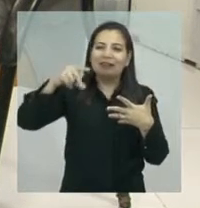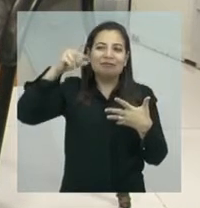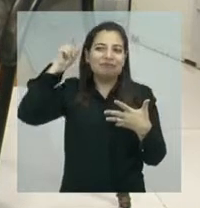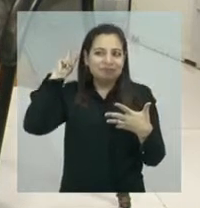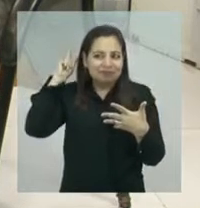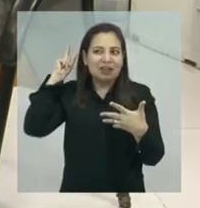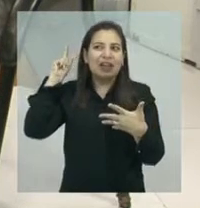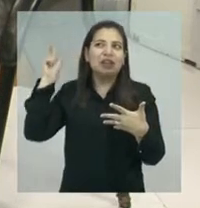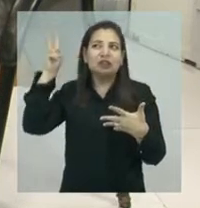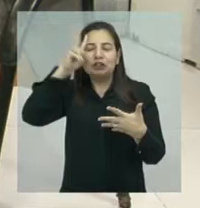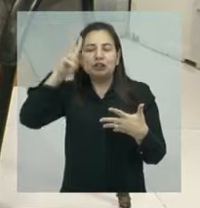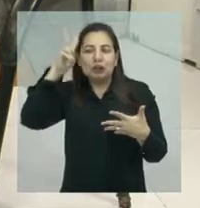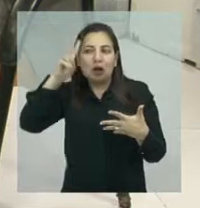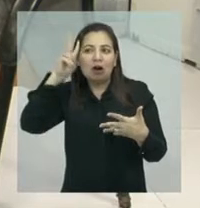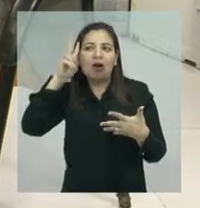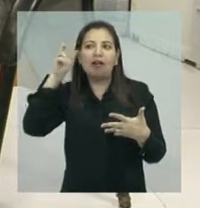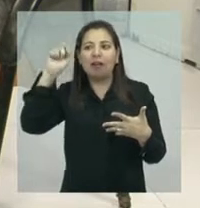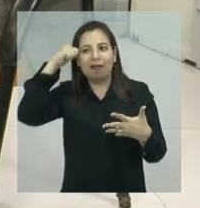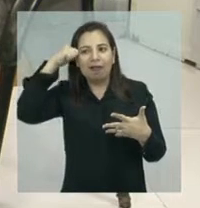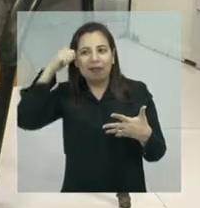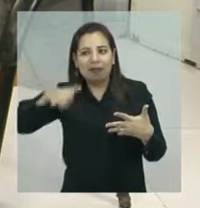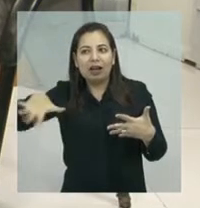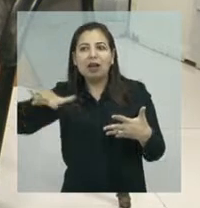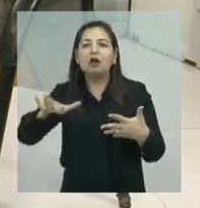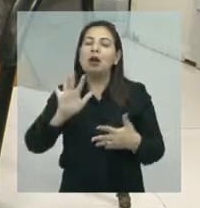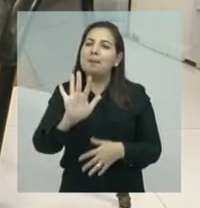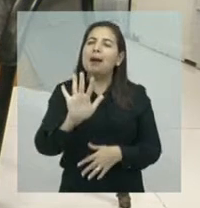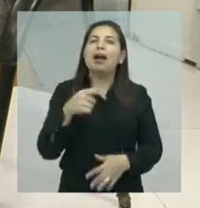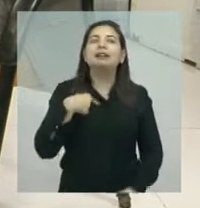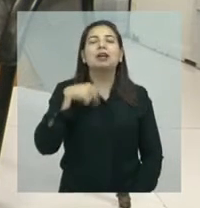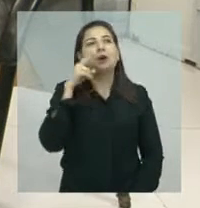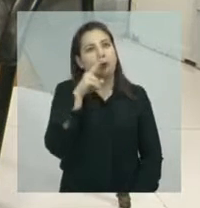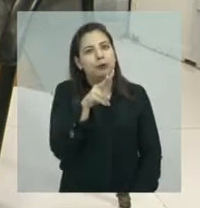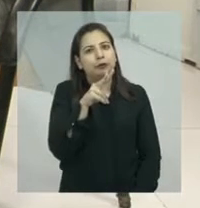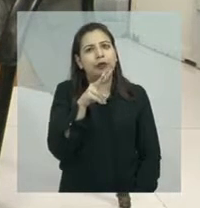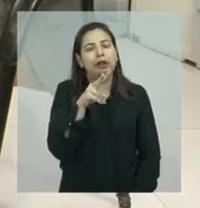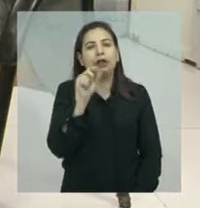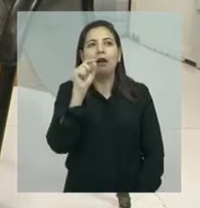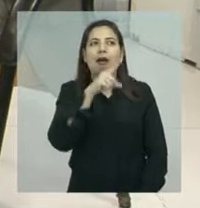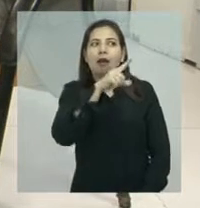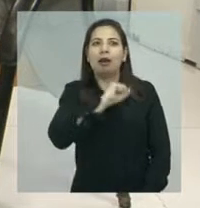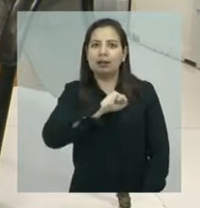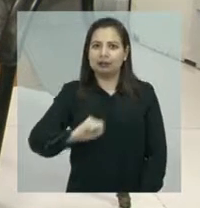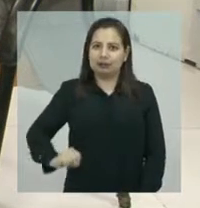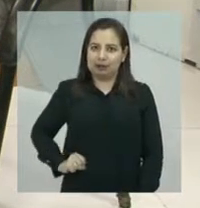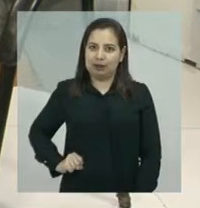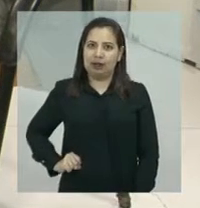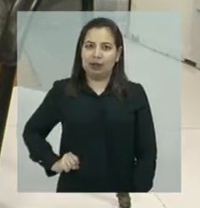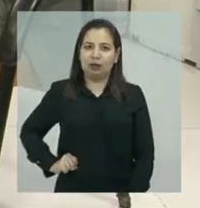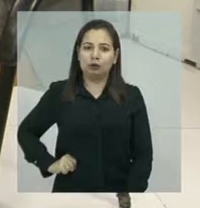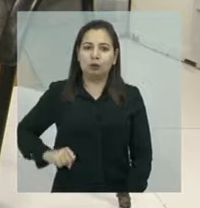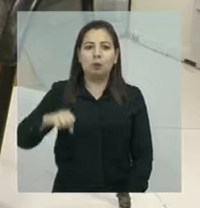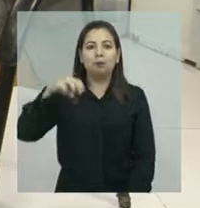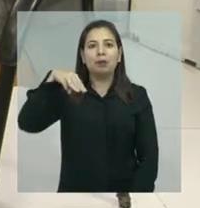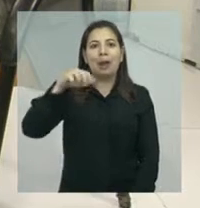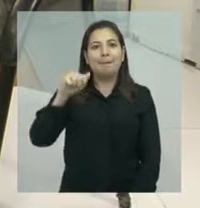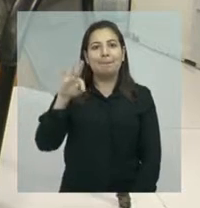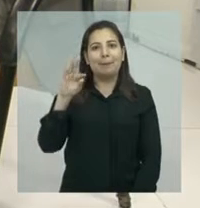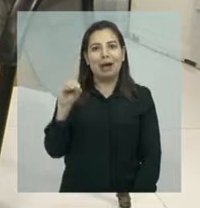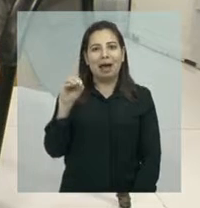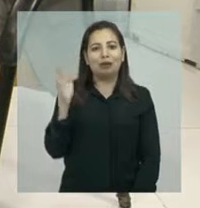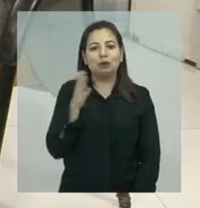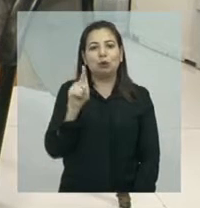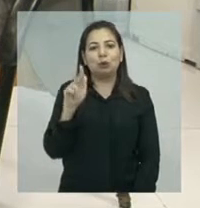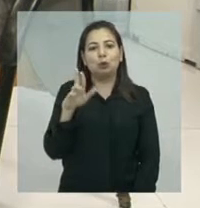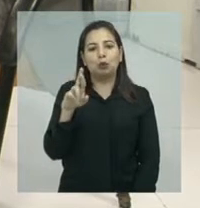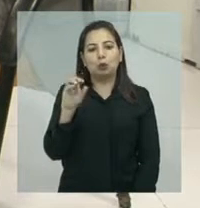mas, infelizmente, há poucos dias eu ouvi uma senadora do Mato Grosso do Sul se declarar contra